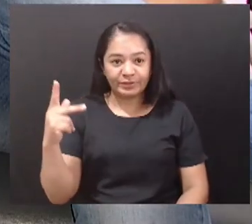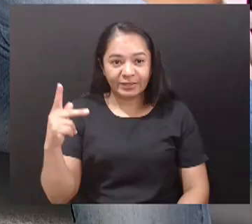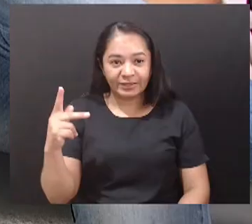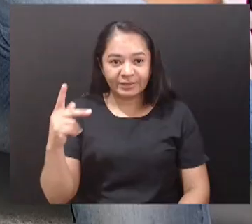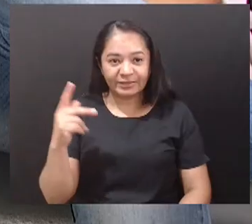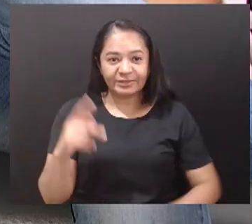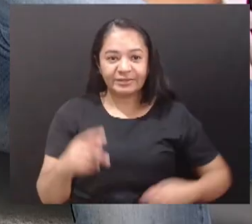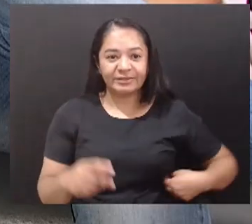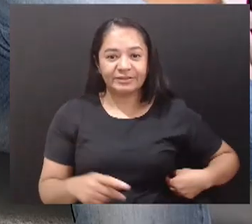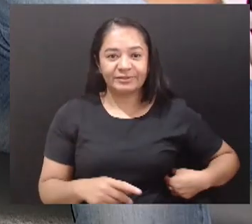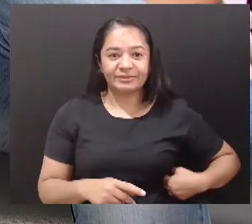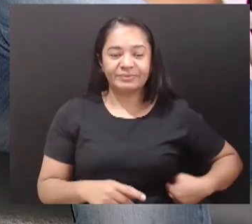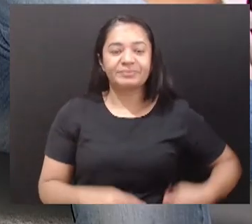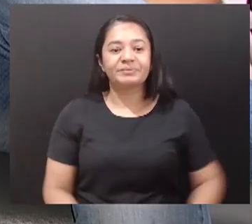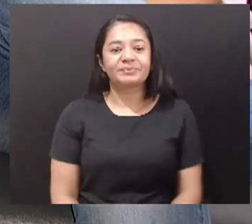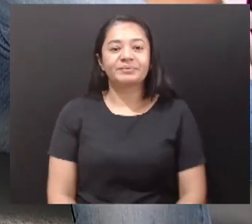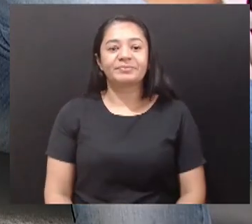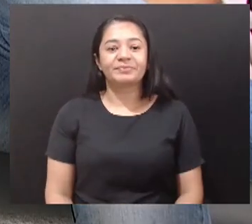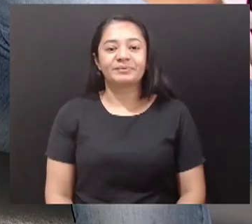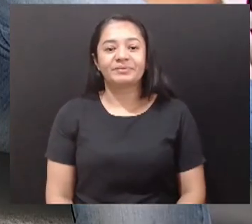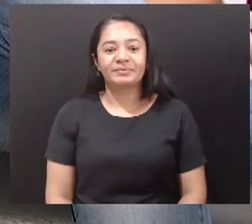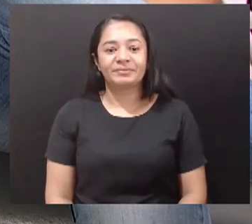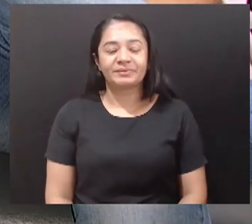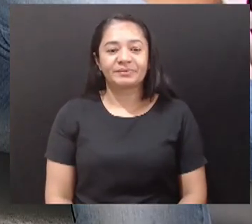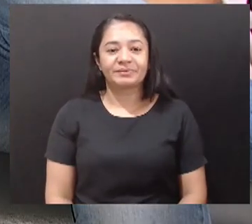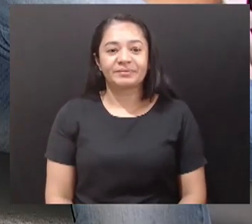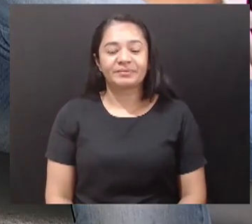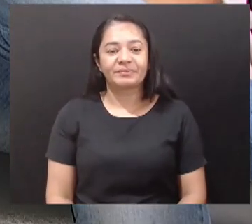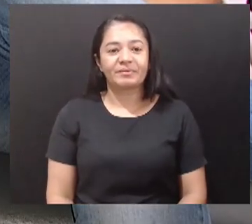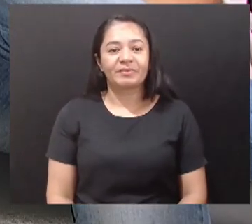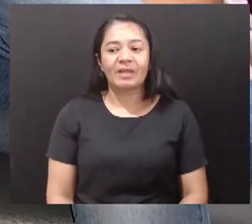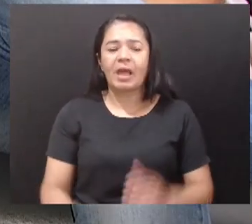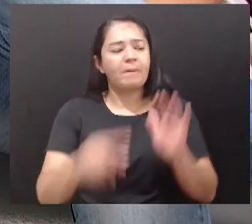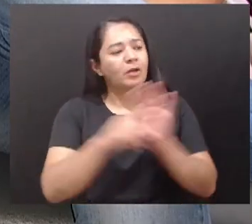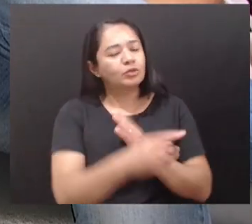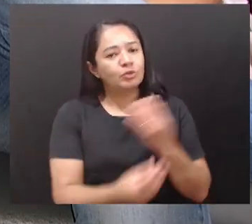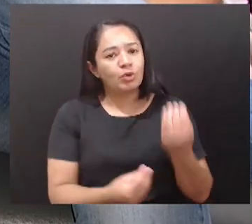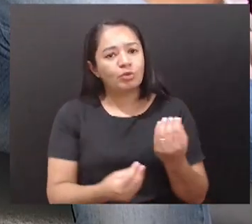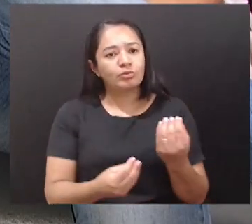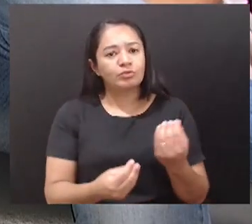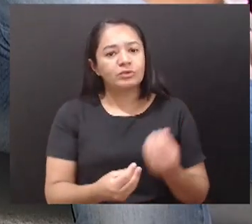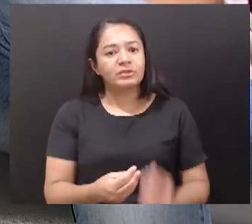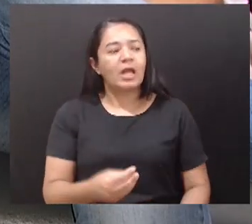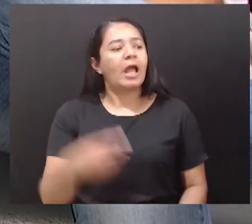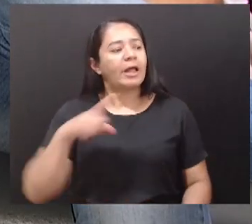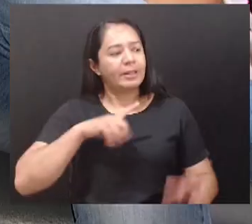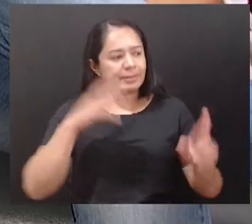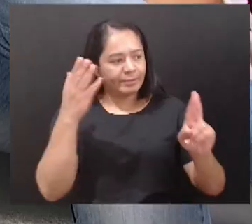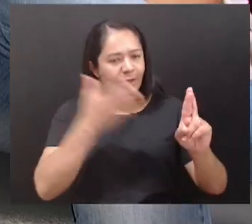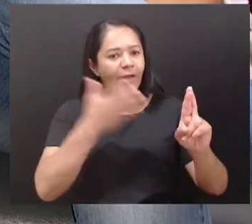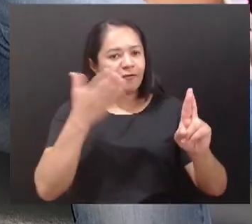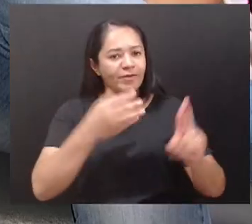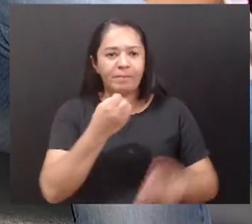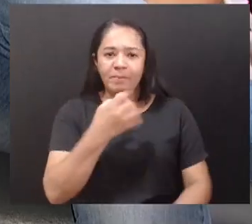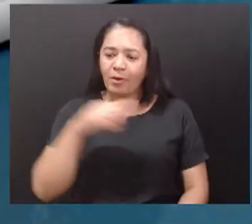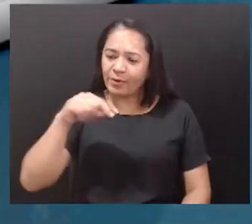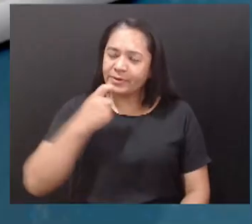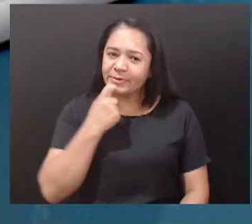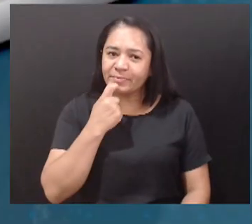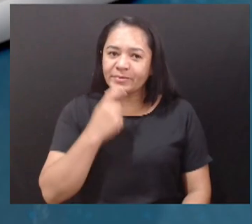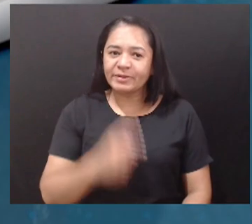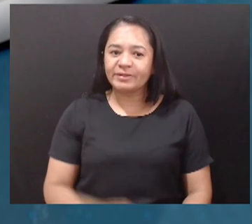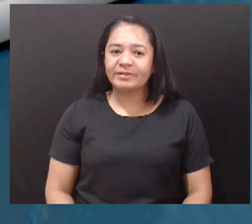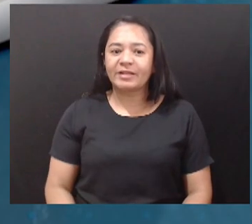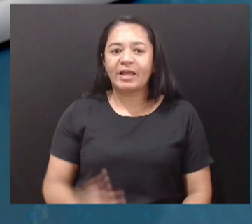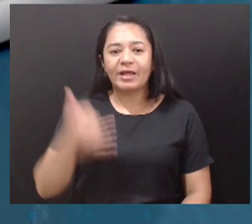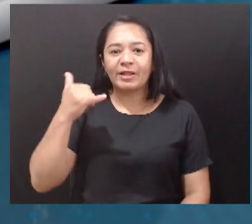para casar, e ela perguntou para ele, ele falou, não, eu tenho uma referência boa em Campinas aqui. Aí ele ligou para mim. Aí